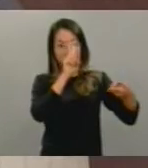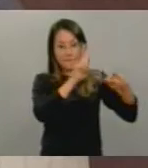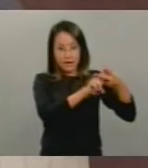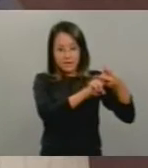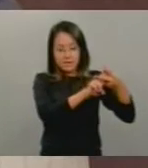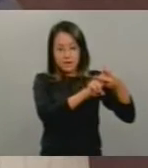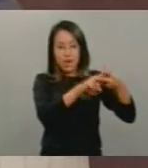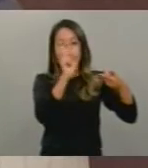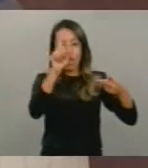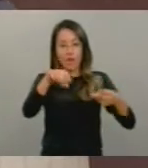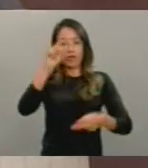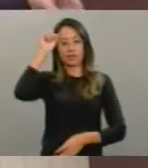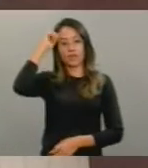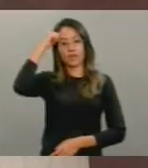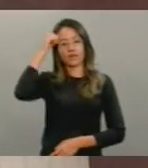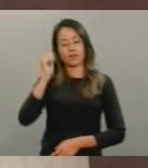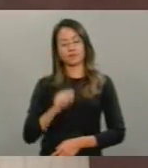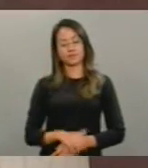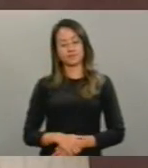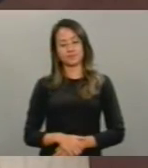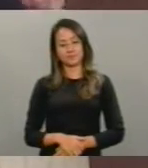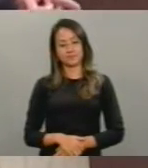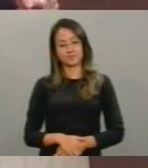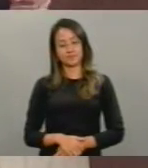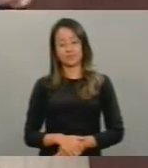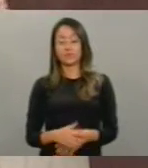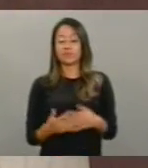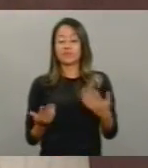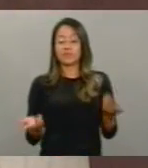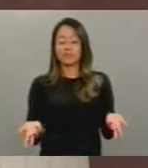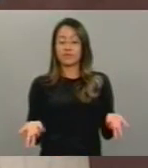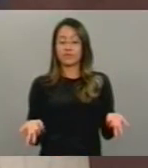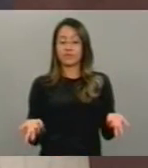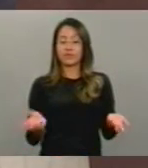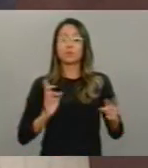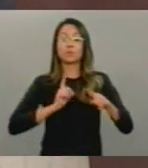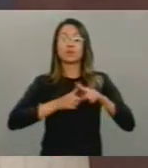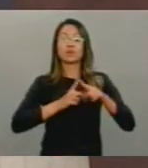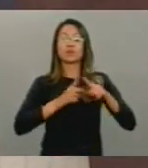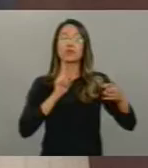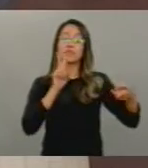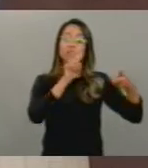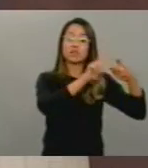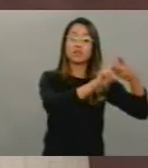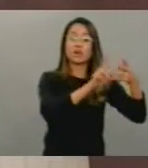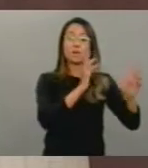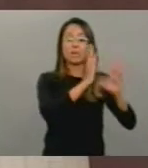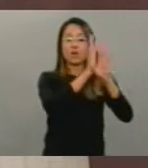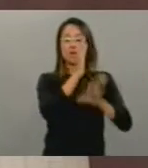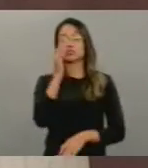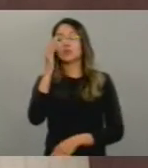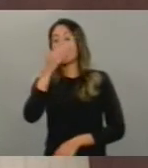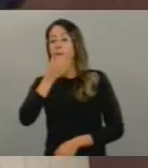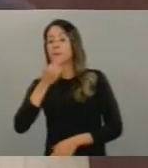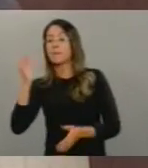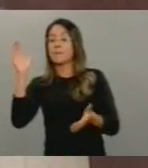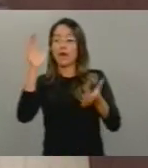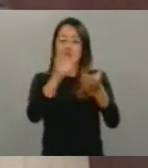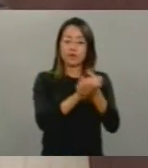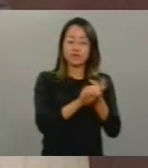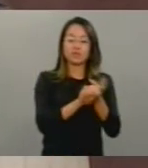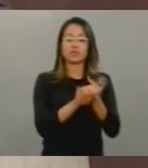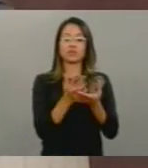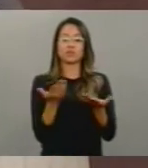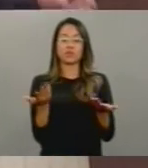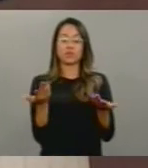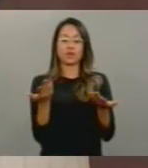negras, que em geral são encarceradas em razão dos seus maridos, em razão do varejo do tráfico de